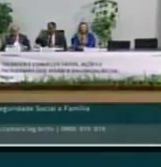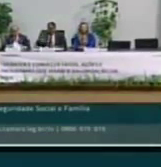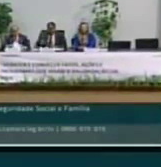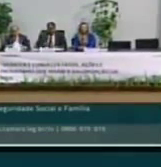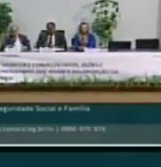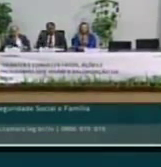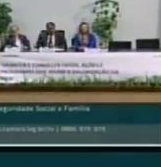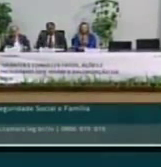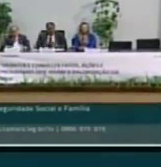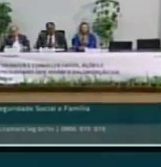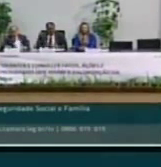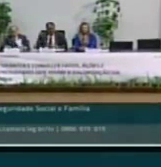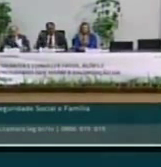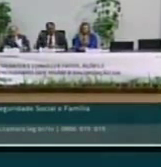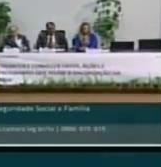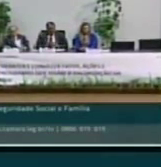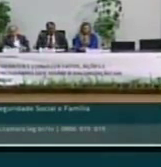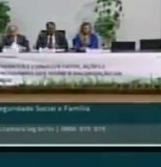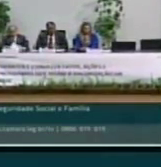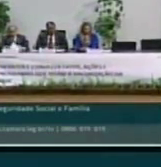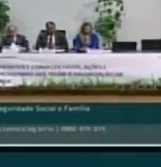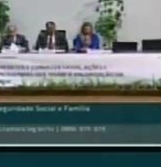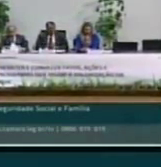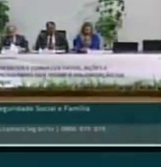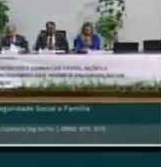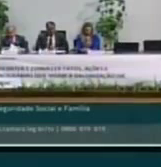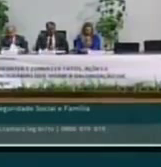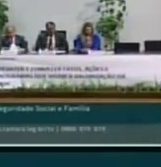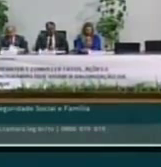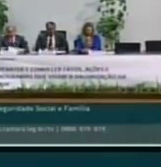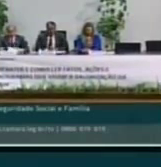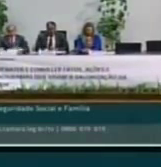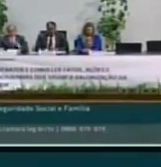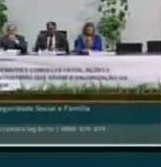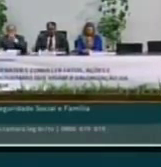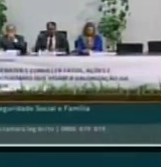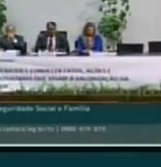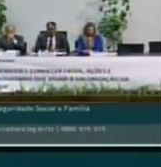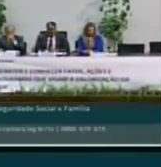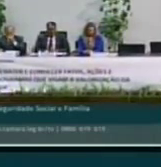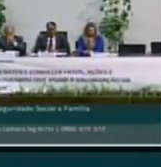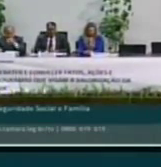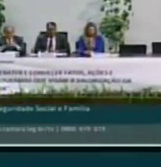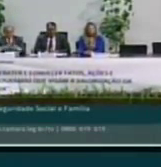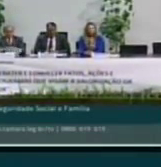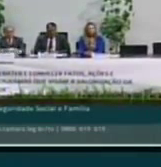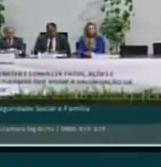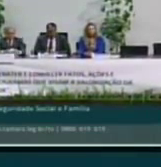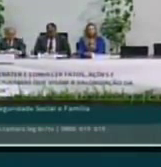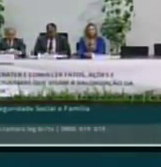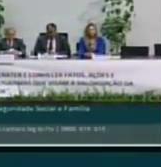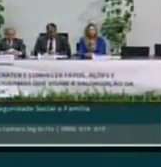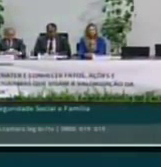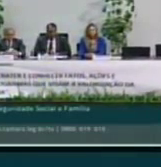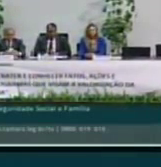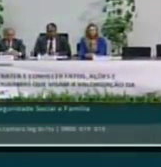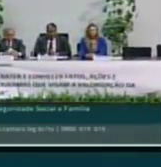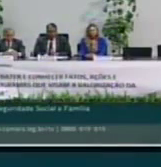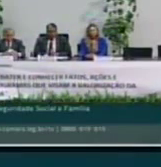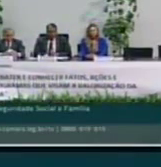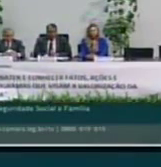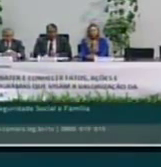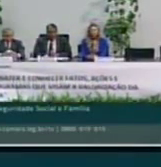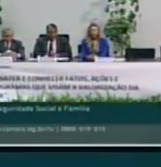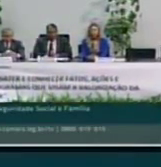passageiros, deixando 600 mortos em apenas 5 dias. Essas investidas perpetradas por submarinos alemães